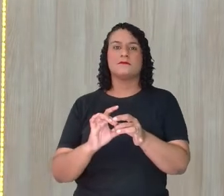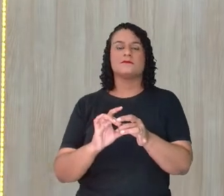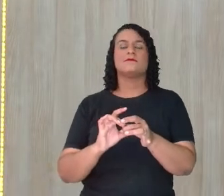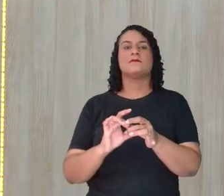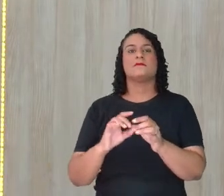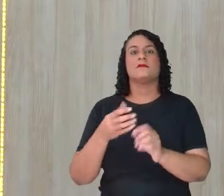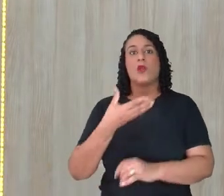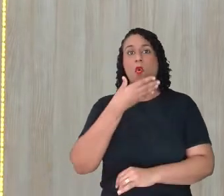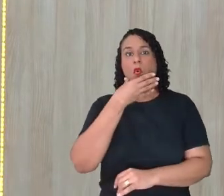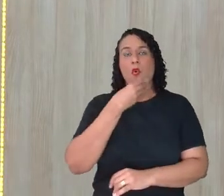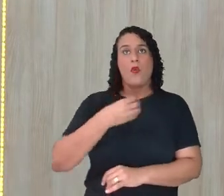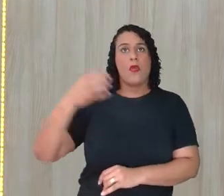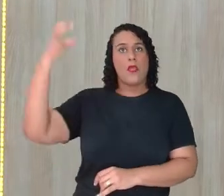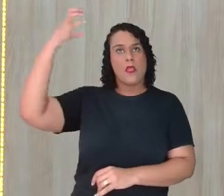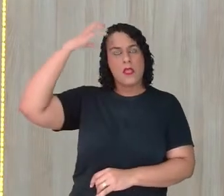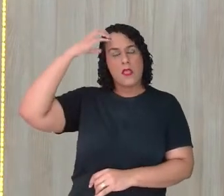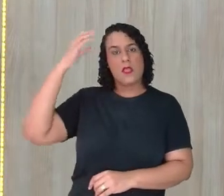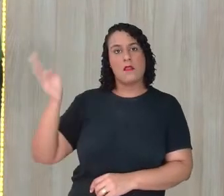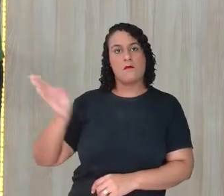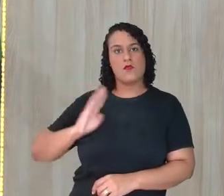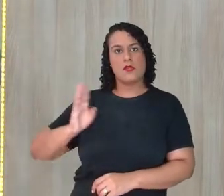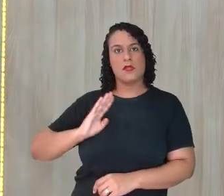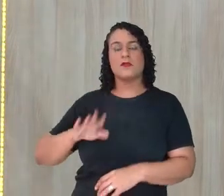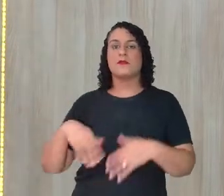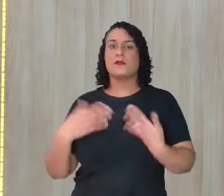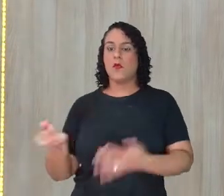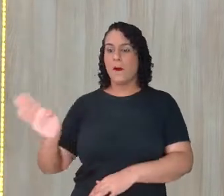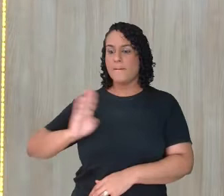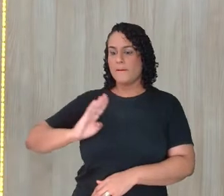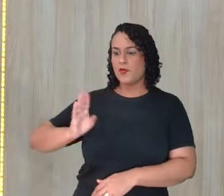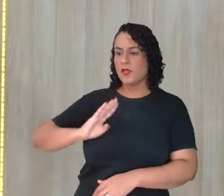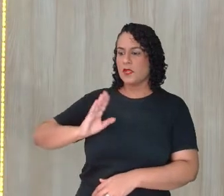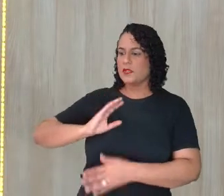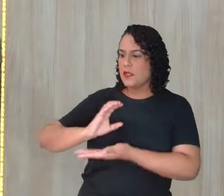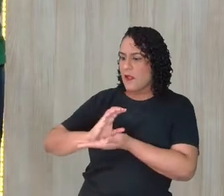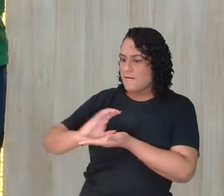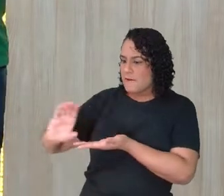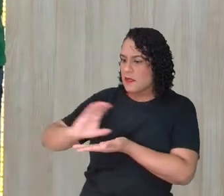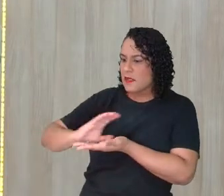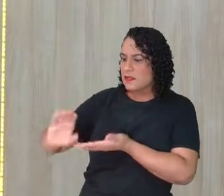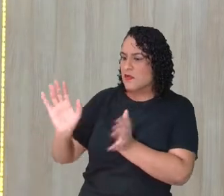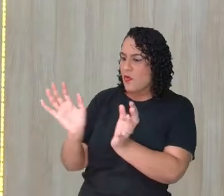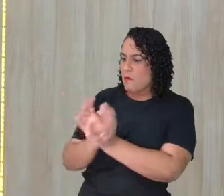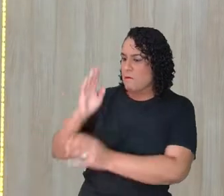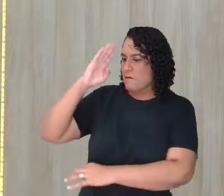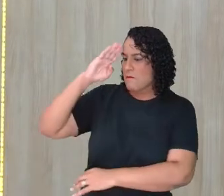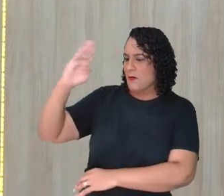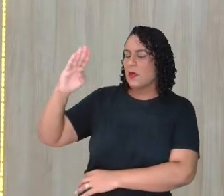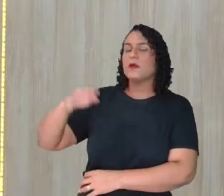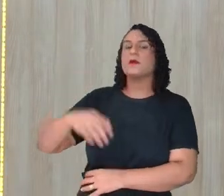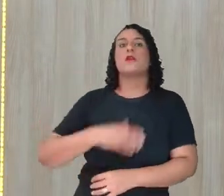burguesia. Burguesia financia exércitos, né, para o rei, e o rei dá desconto, né, na questão dos impostos